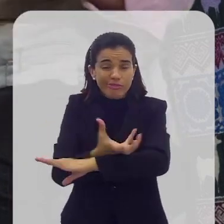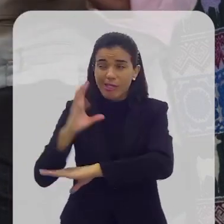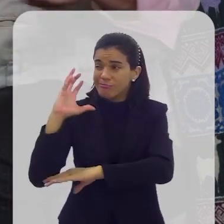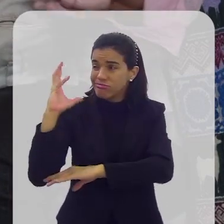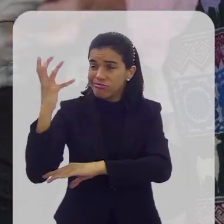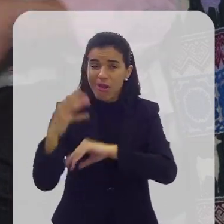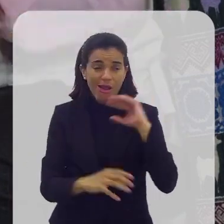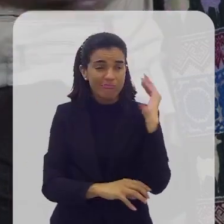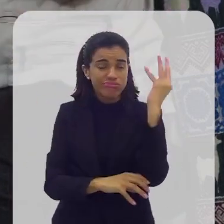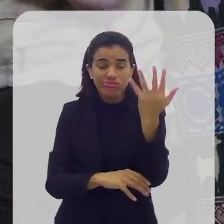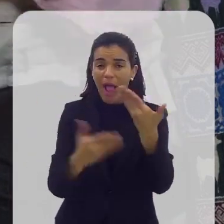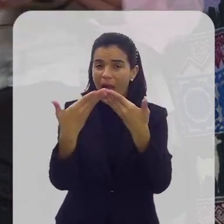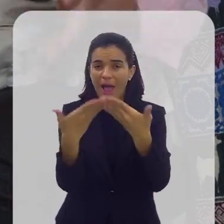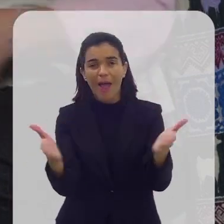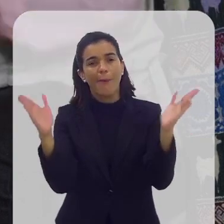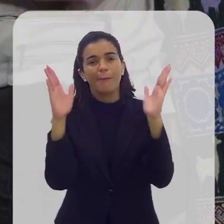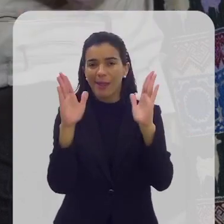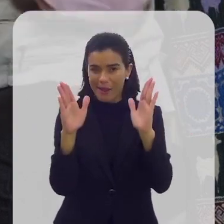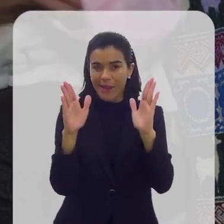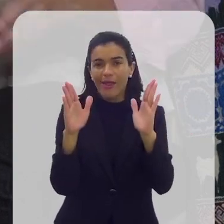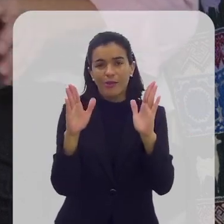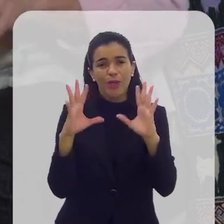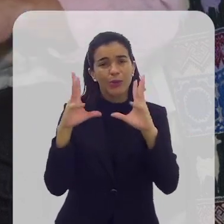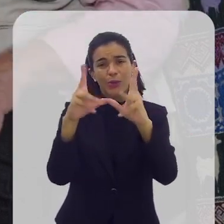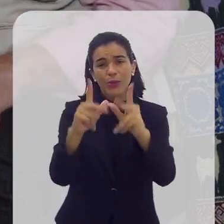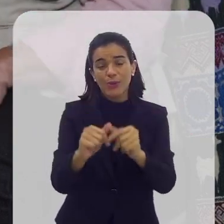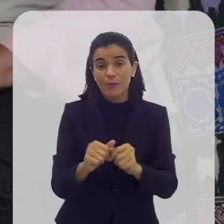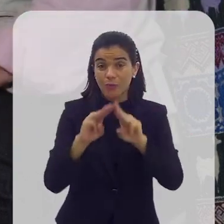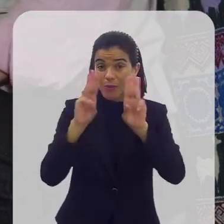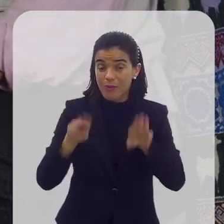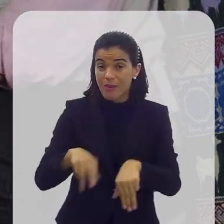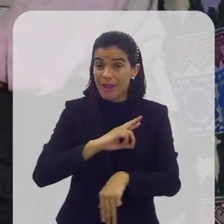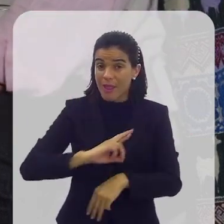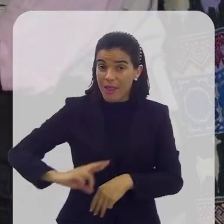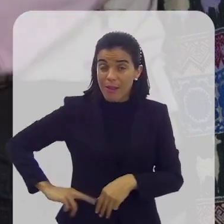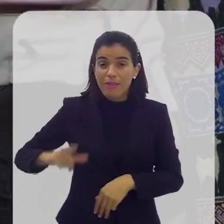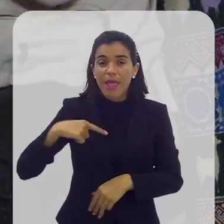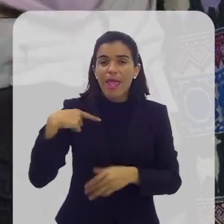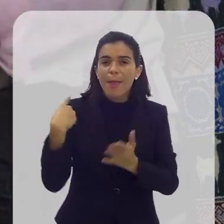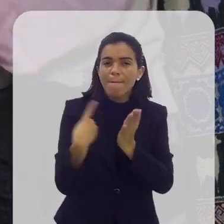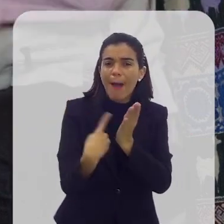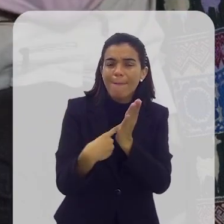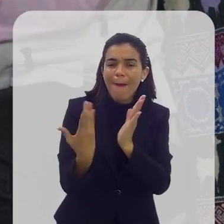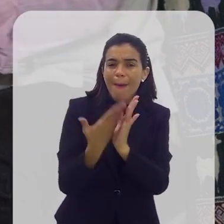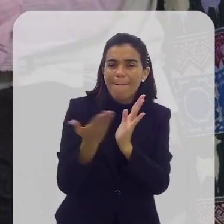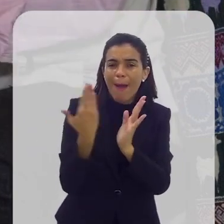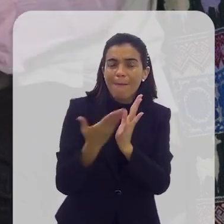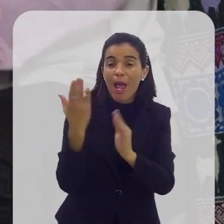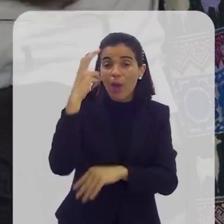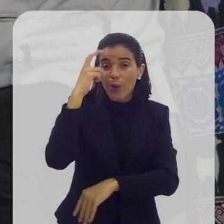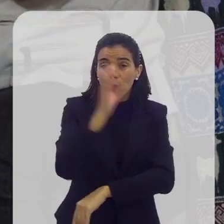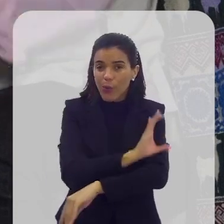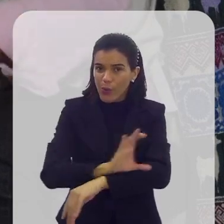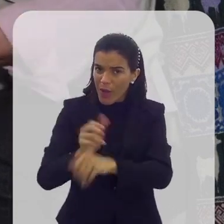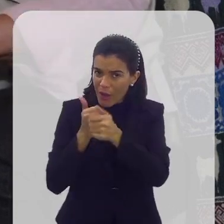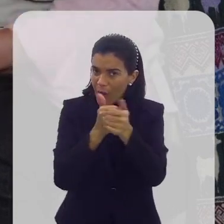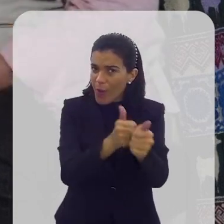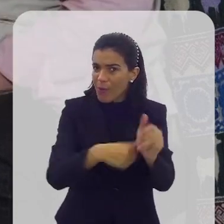suntuoso, com esses espelhos. Com os dourados, né? Os detalhes dourados. Lustres, a vida de Apolo contada por